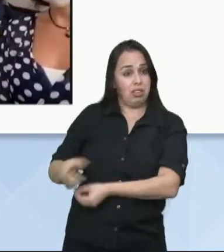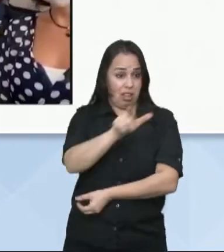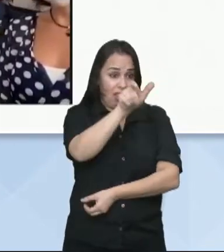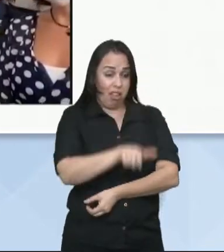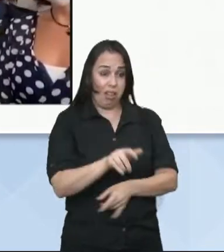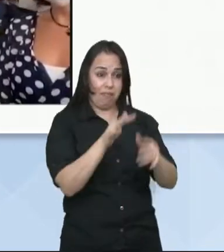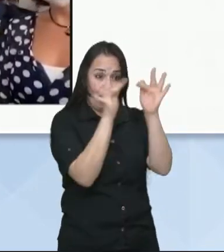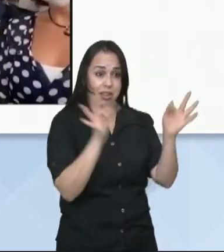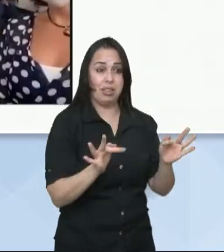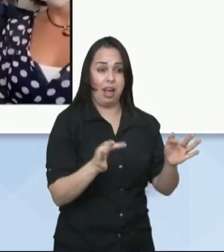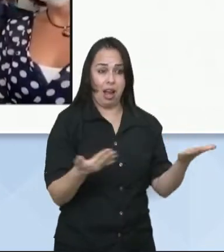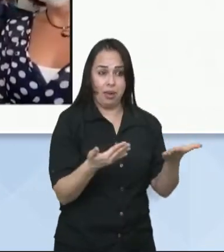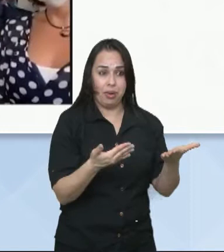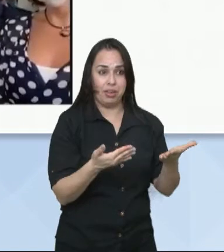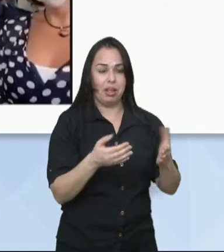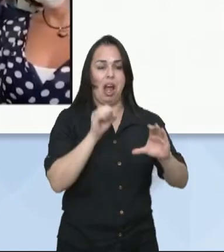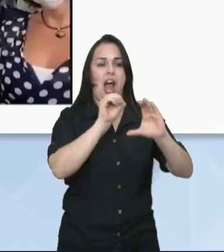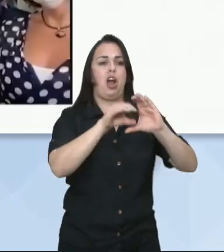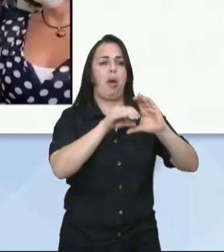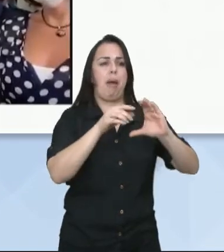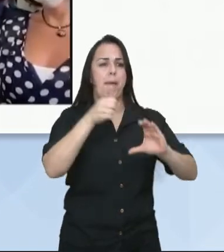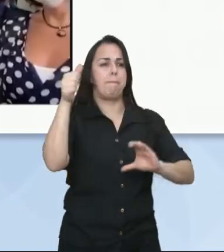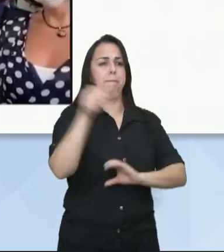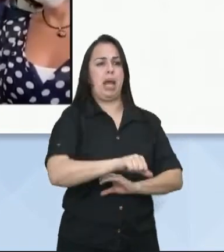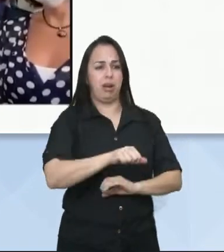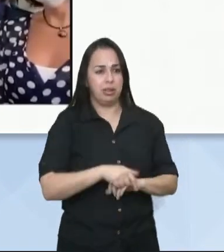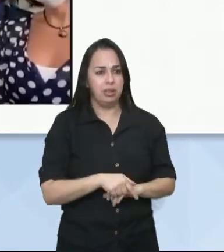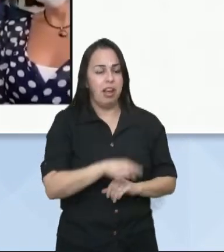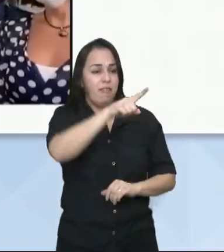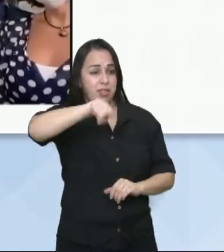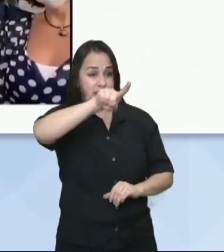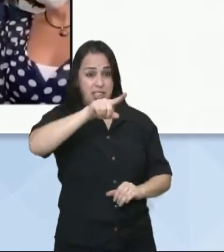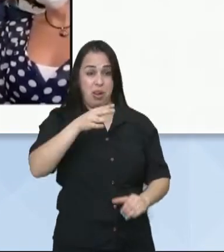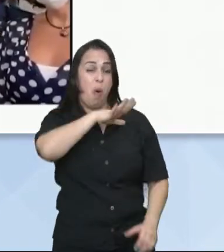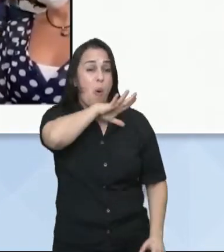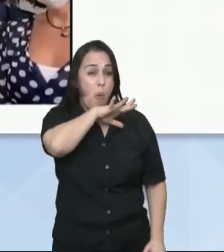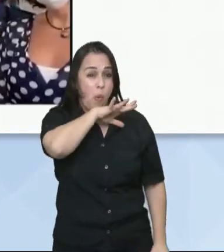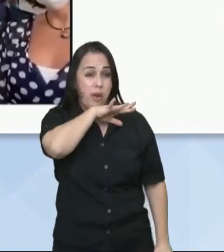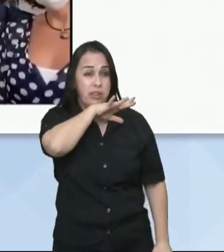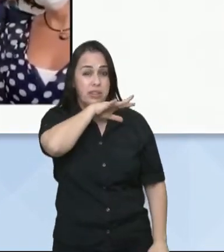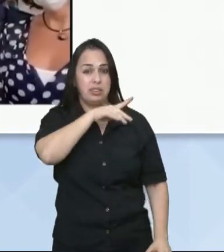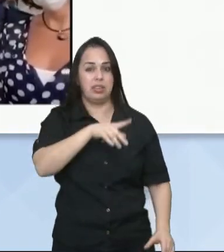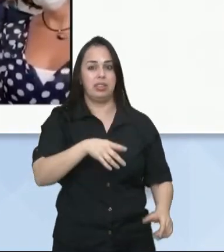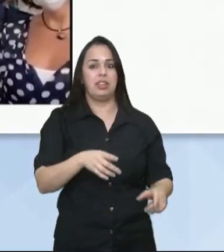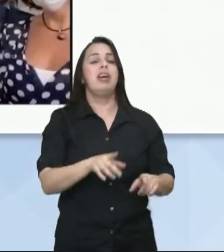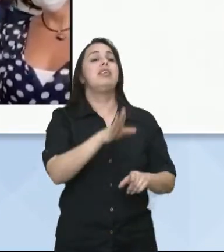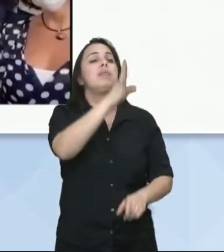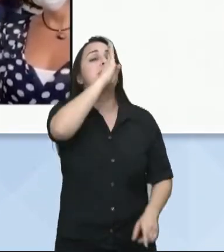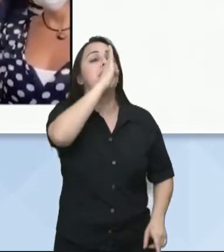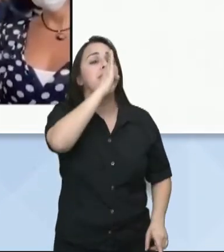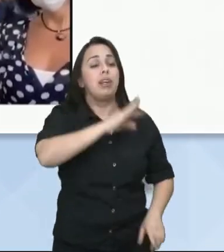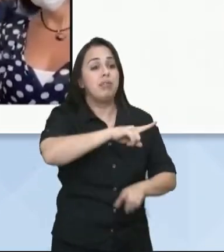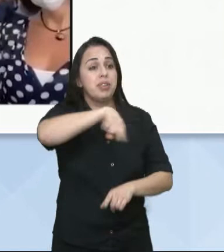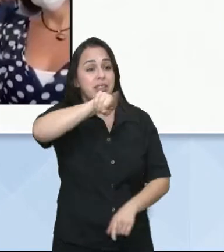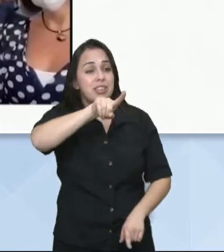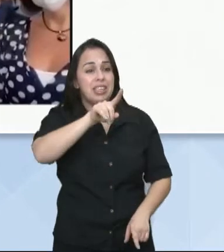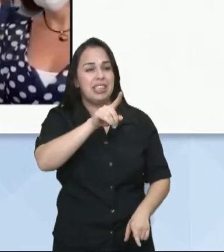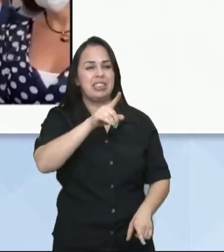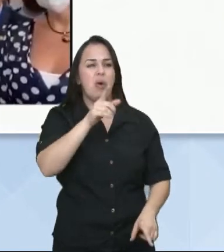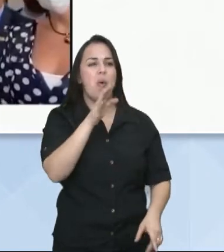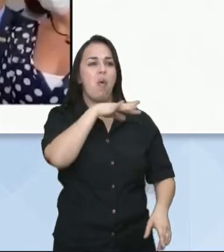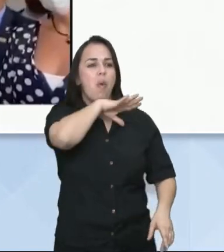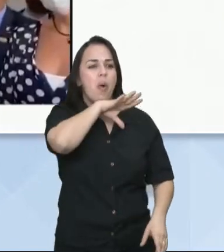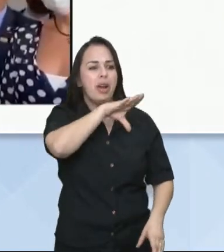agora? Essa Globo é uma merda de imprensa. Vocês são uma porcaria de imprensa. Vocês são uns caras... Cala a boca, vocês são canalhas. Vocês